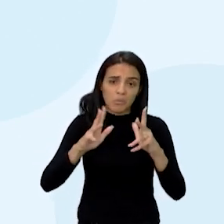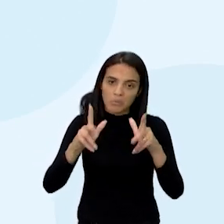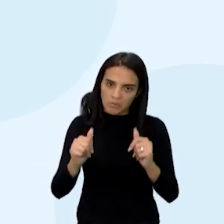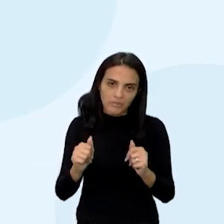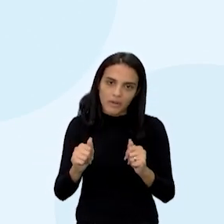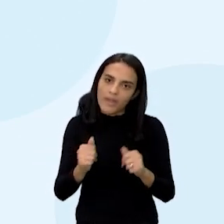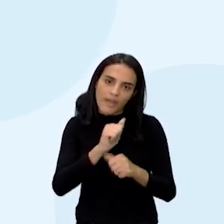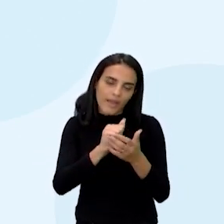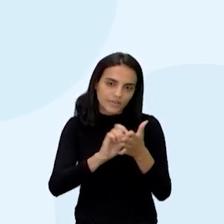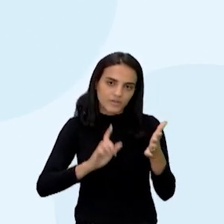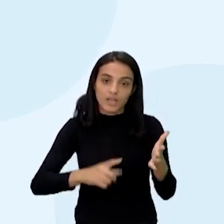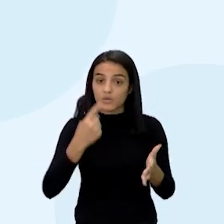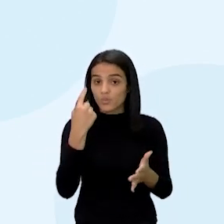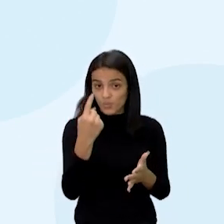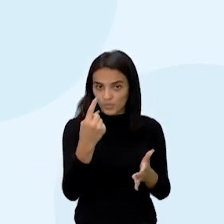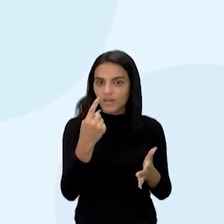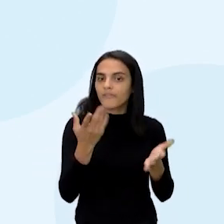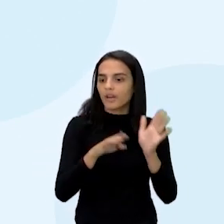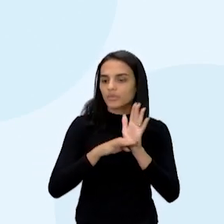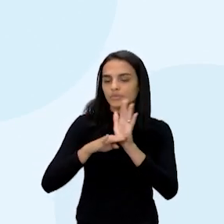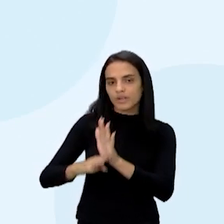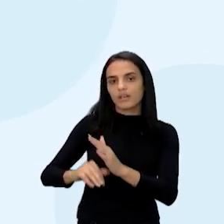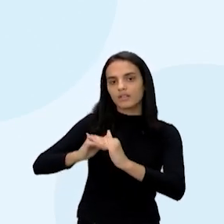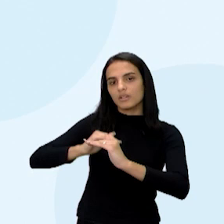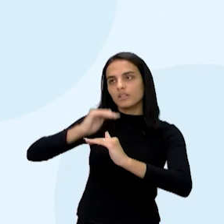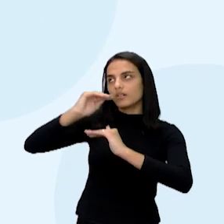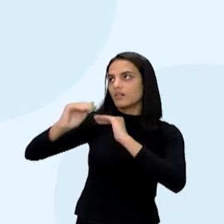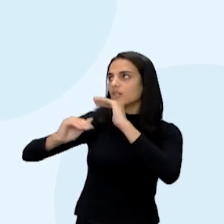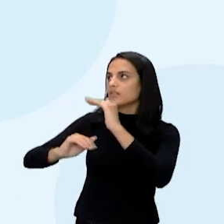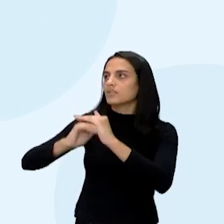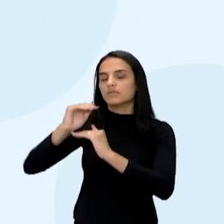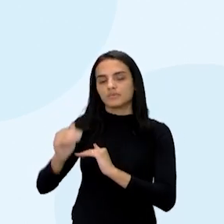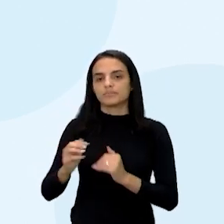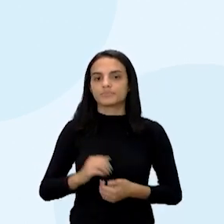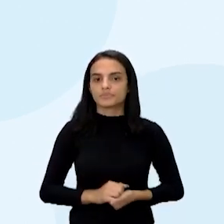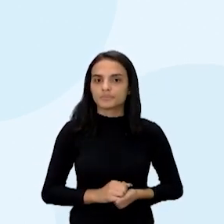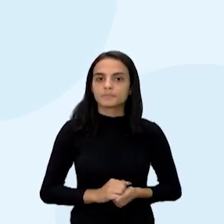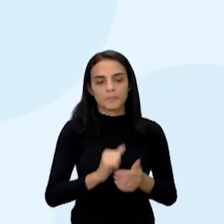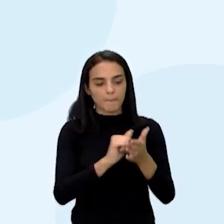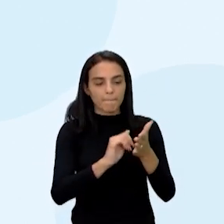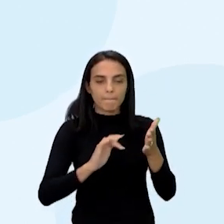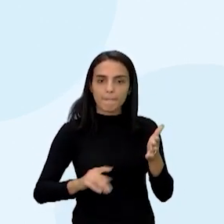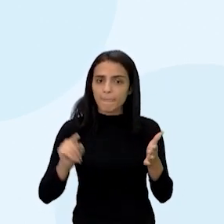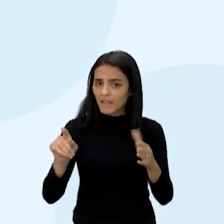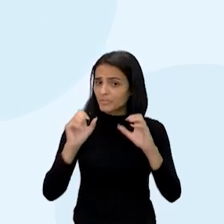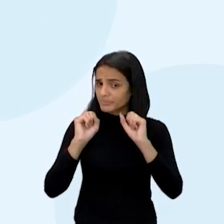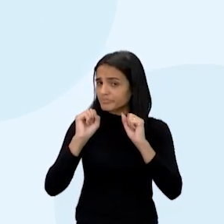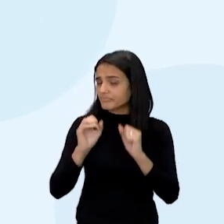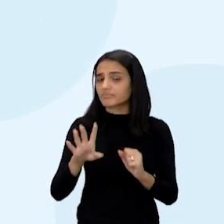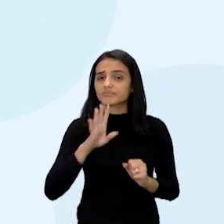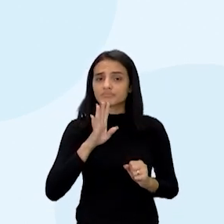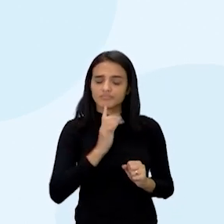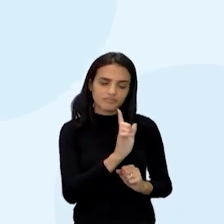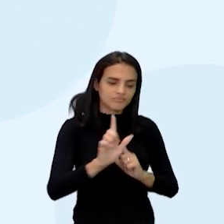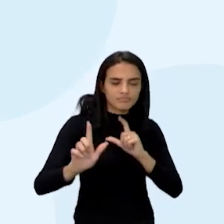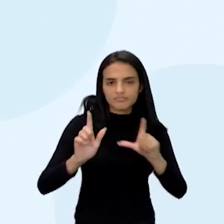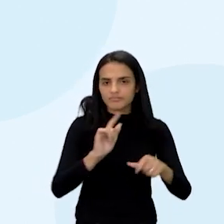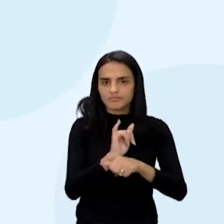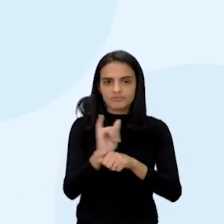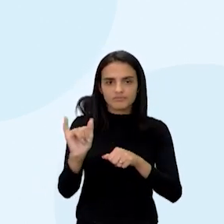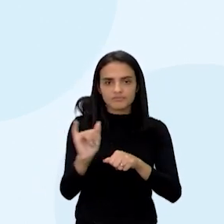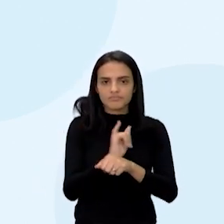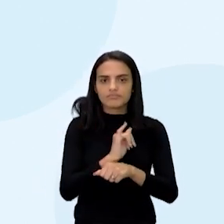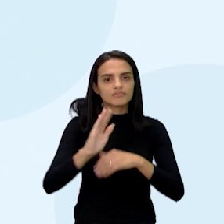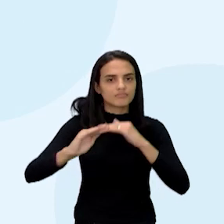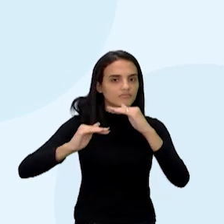tipo 1, atividade que vai ampliar a visão de mundo daquele estudante para que ele possa conhecer outros elementos e, a partir